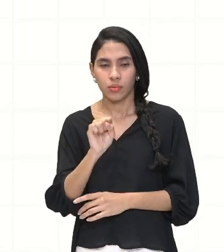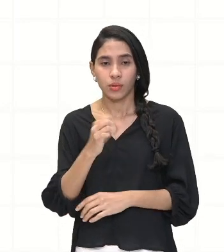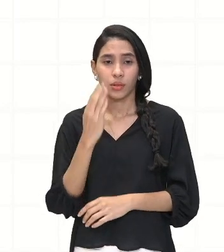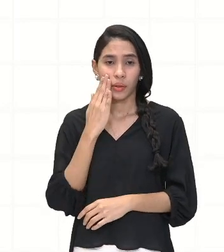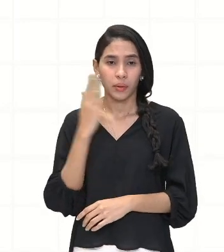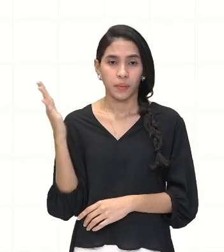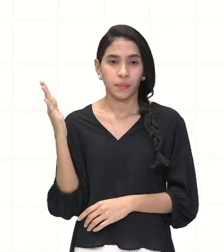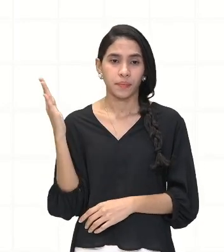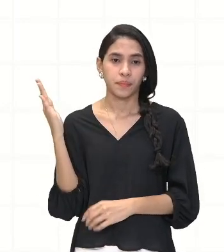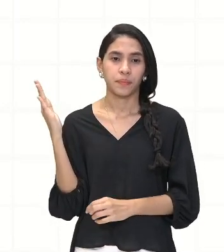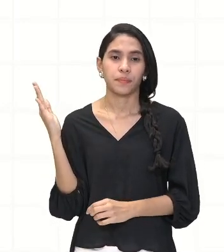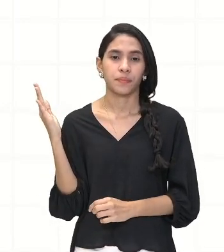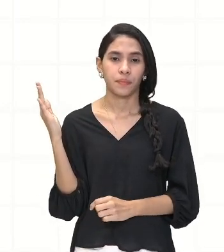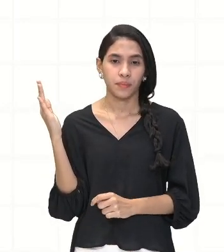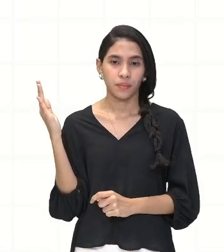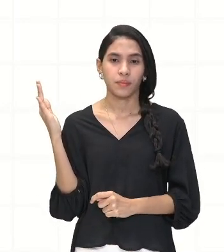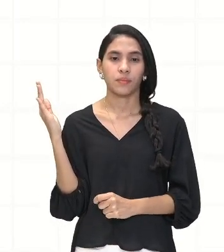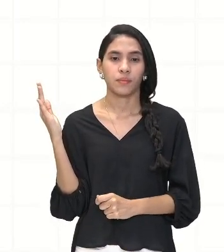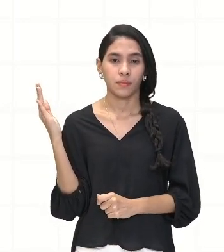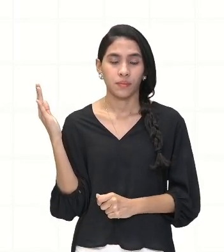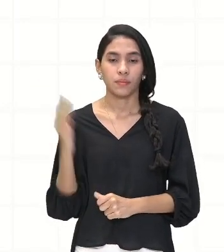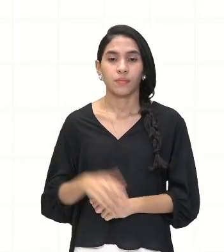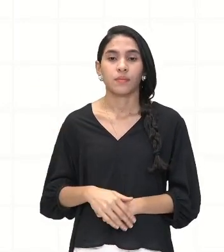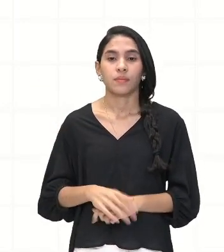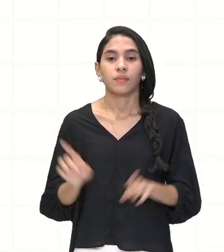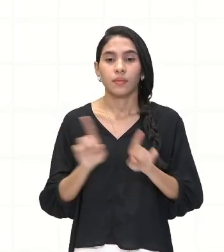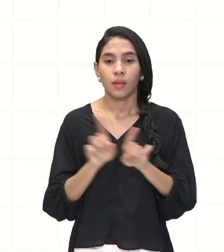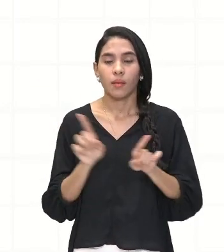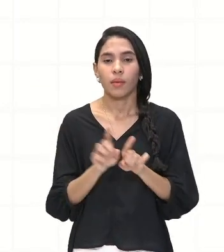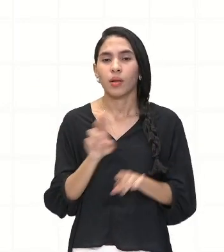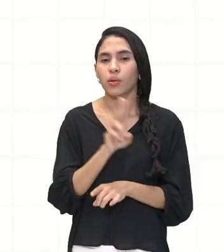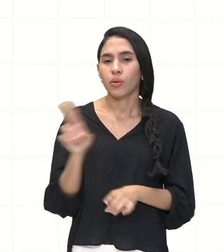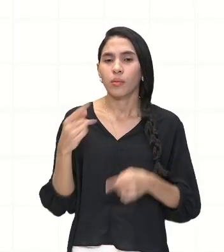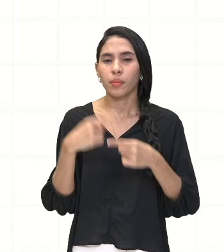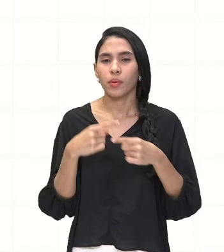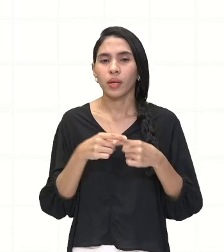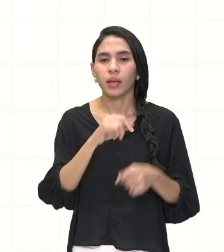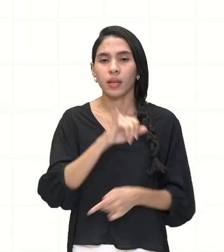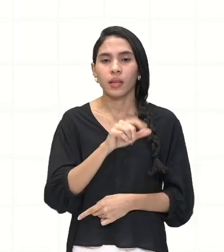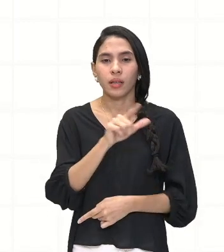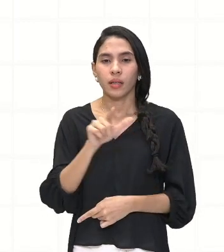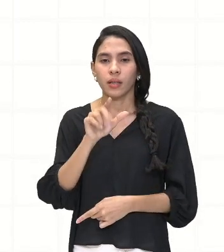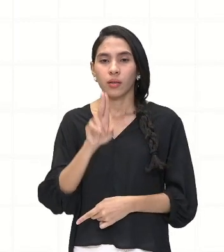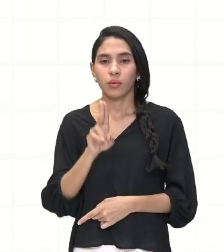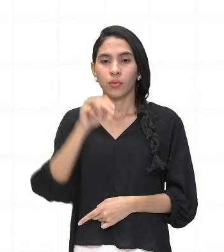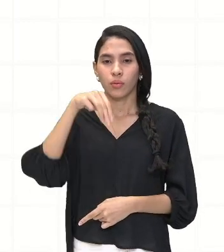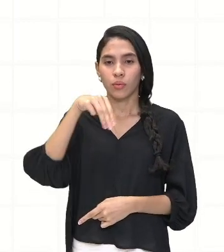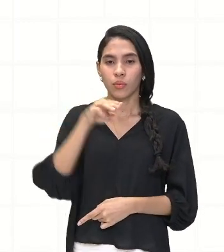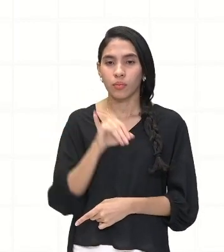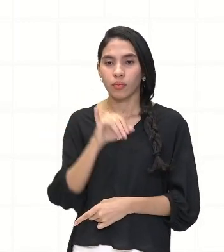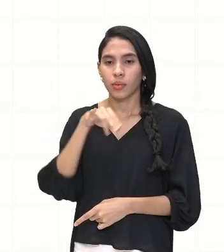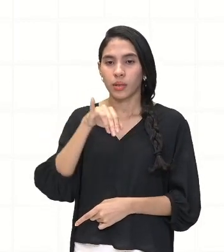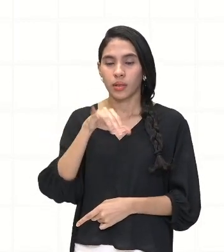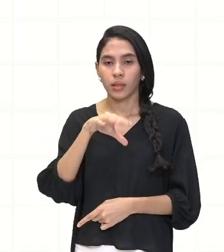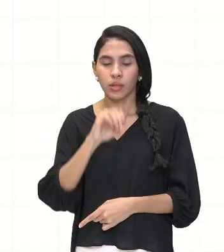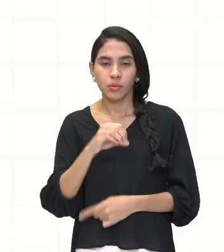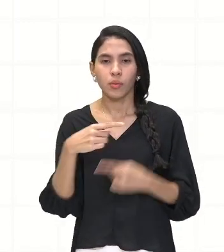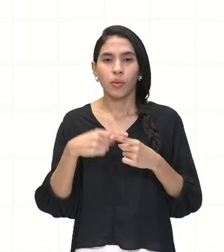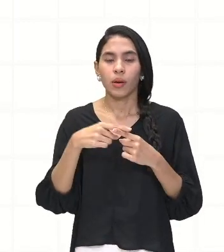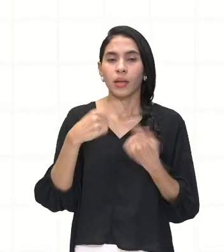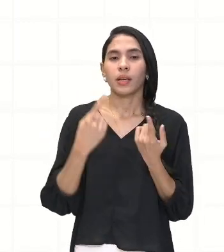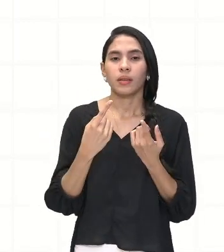iluminismo. O iluminismo, ele é chamado dessa forma porque ele vem com a ideia de iluminar